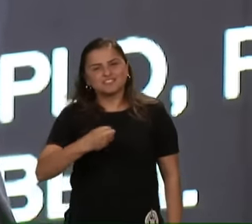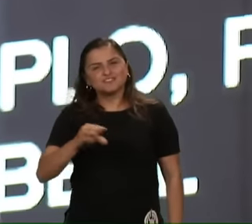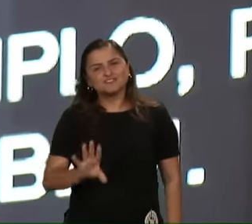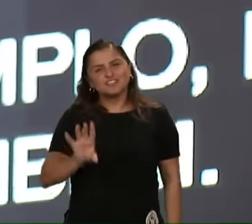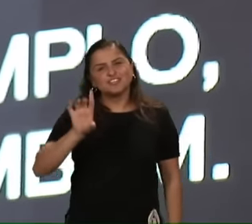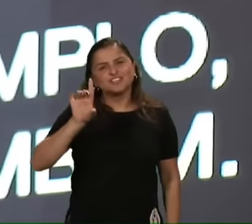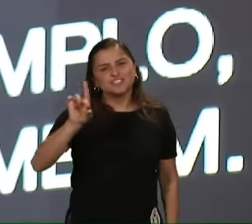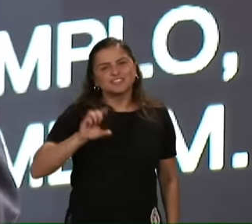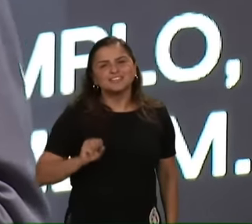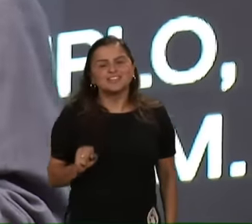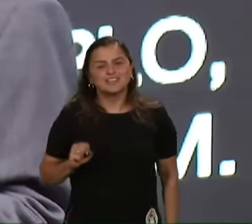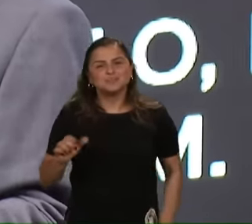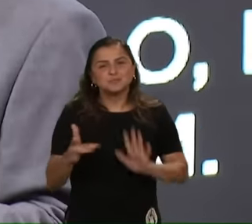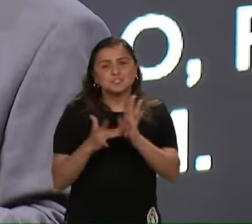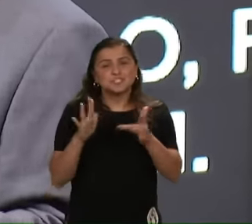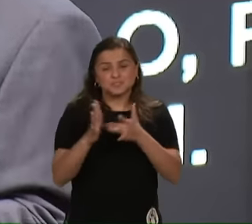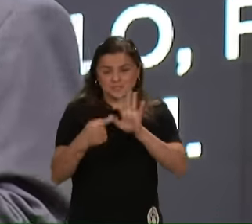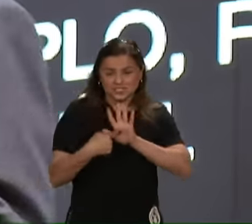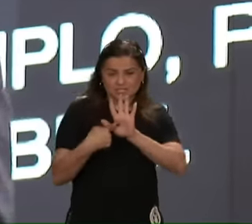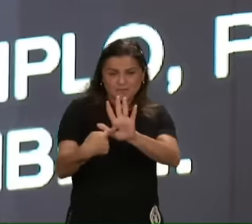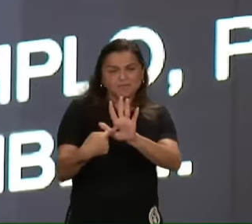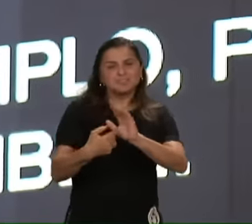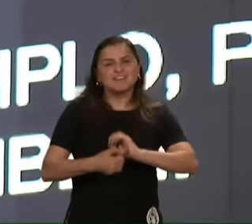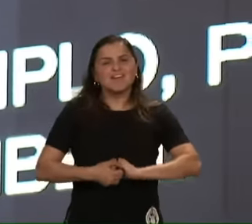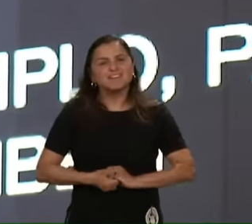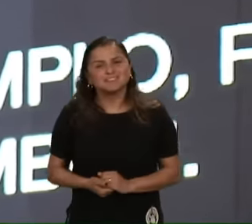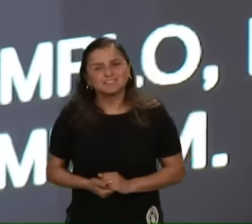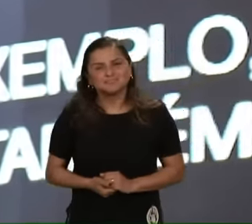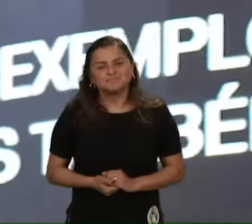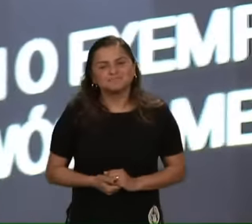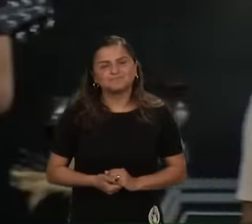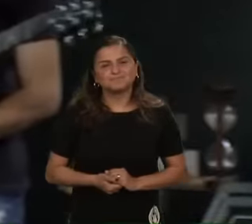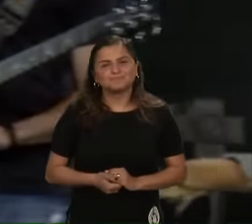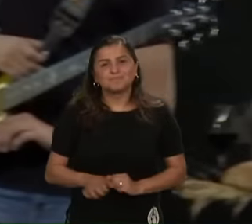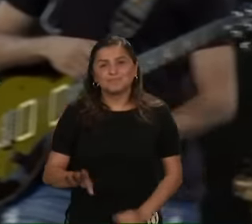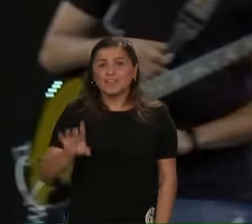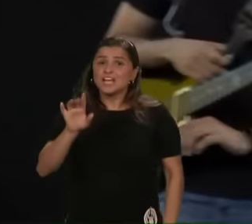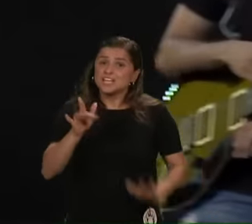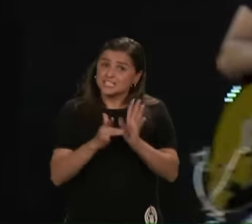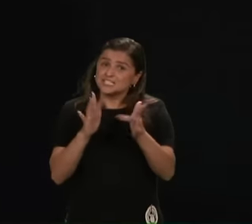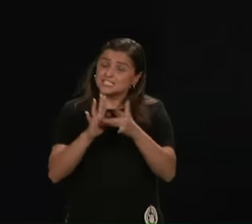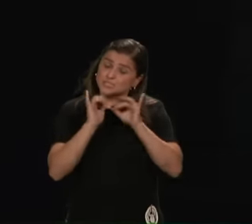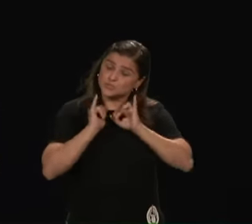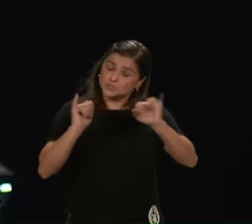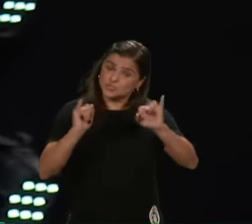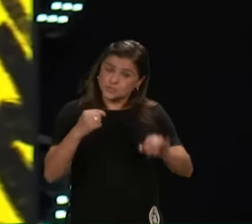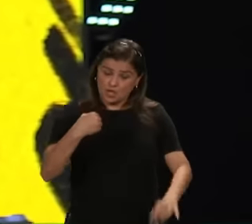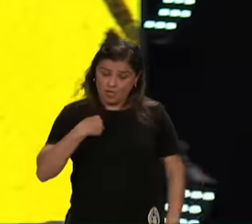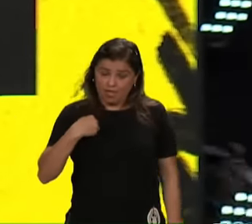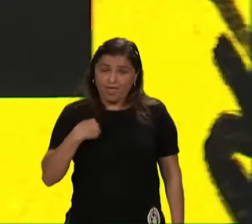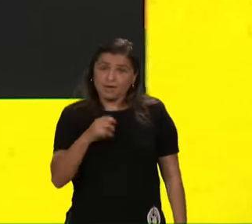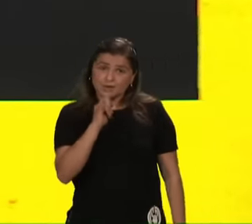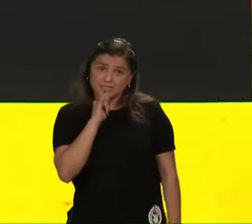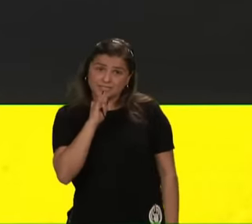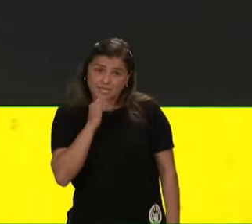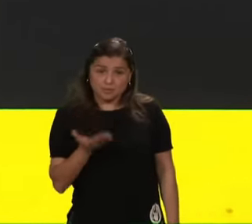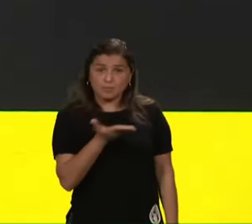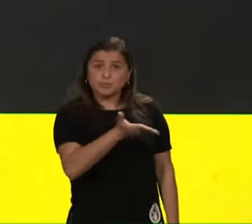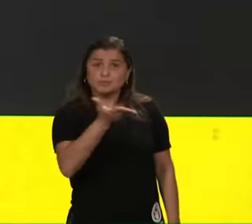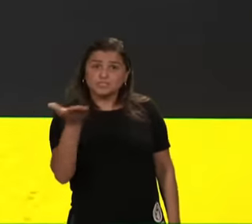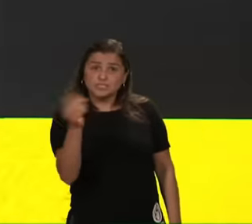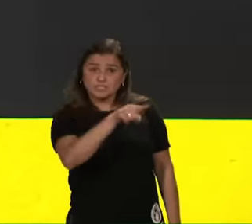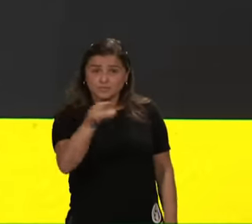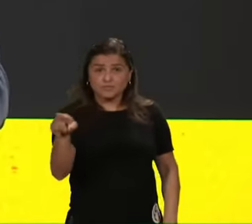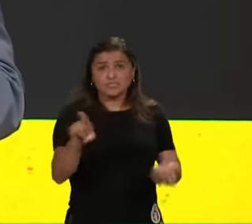Jesus em nossa própria vida. O Senhor disse, eu vos dei o exemplo para que, como eu fiz, façais vós